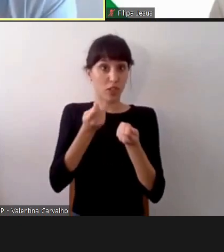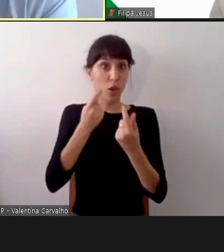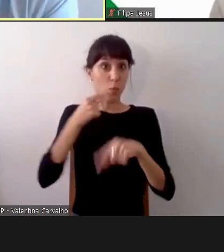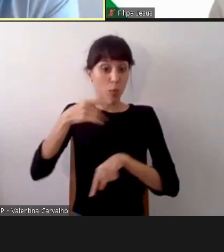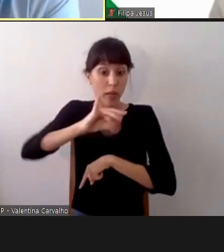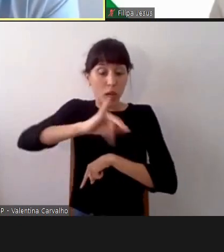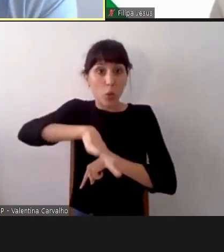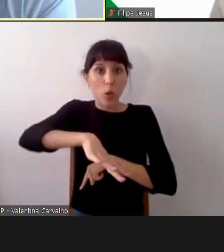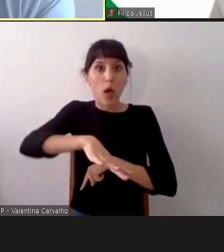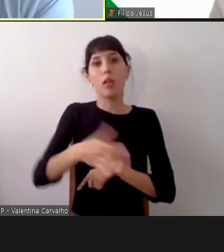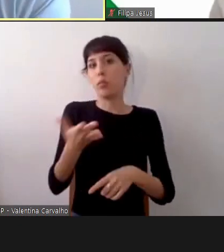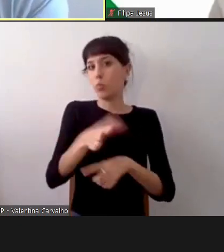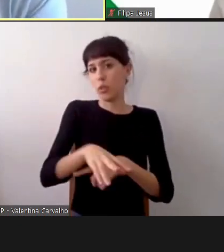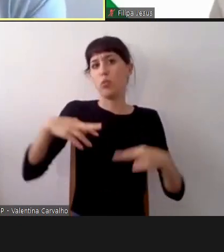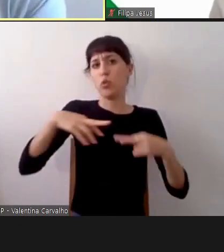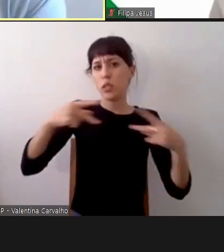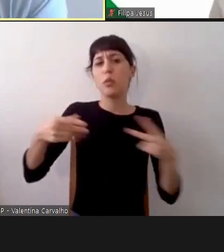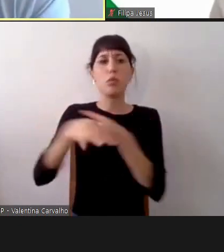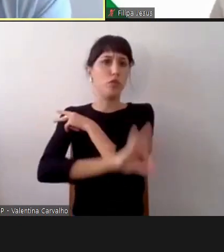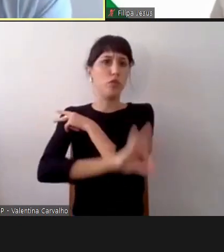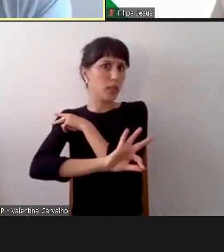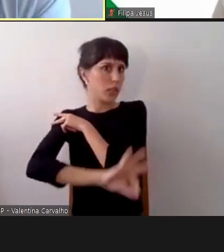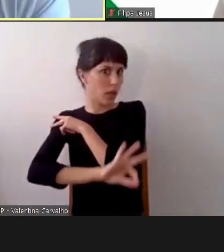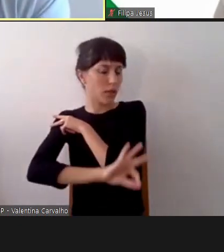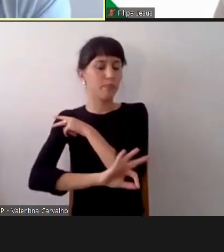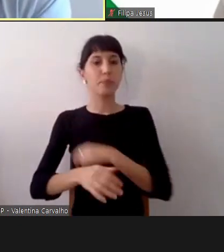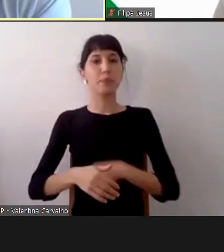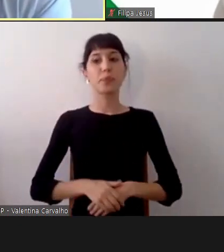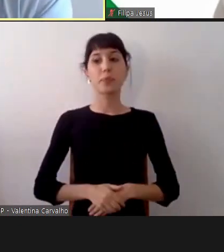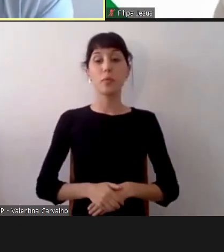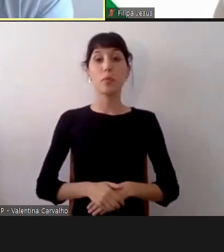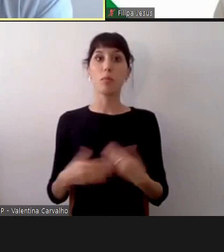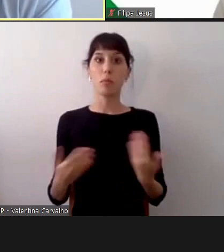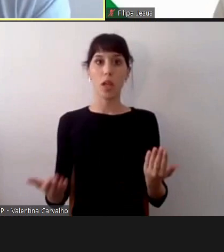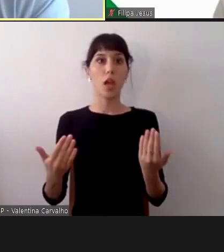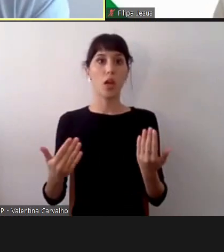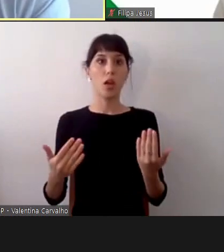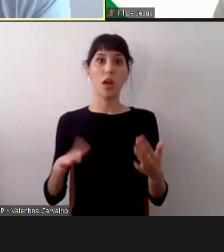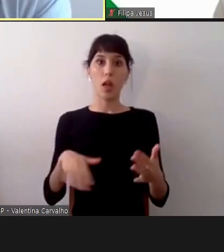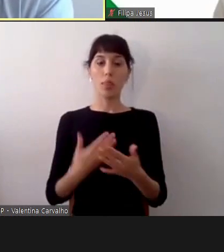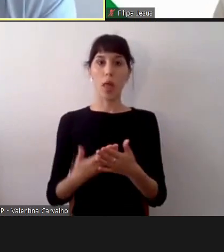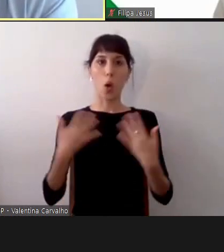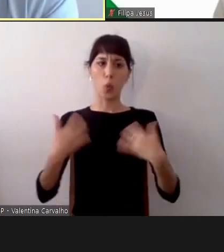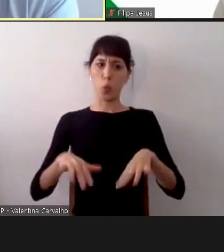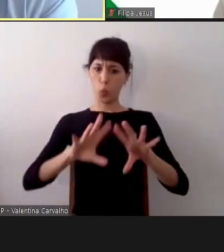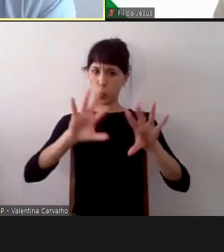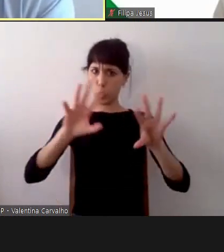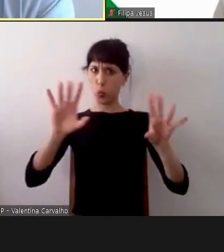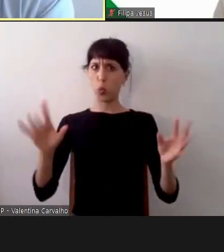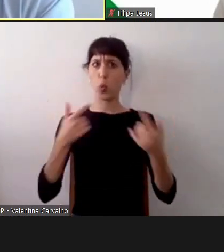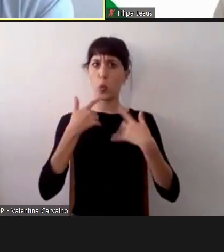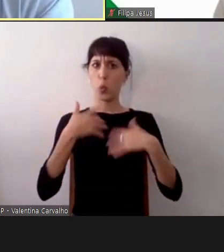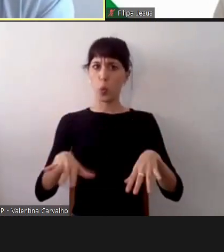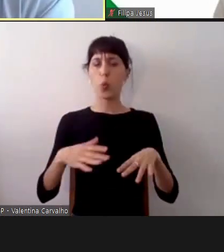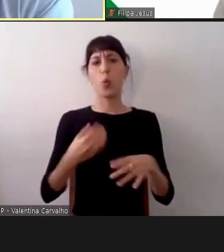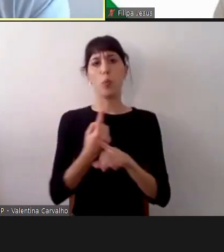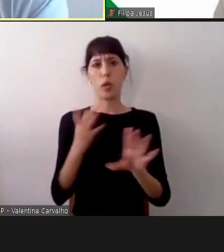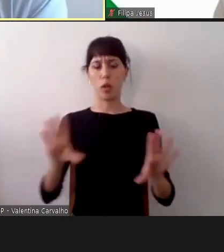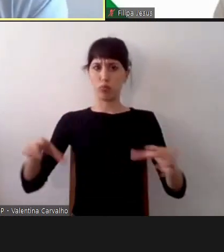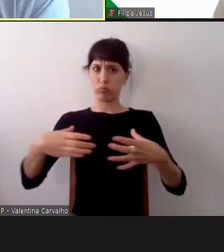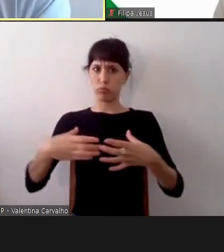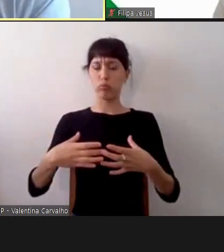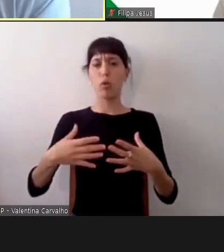local, falo em municípios, falo em freguesias, portanto é um universo suficientemente grande no universo dos trabalhadores da função